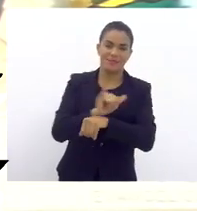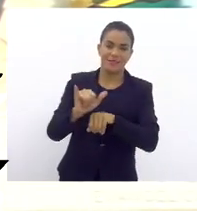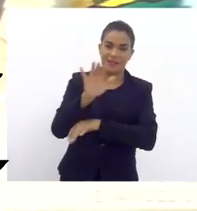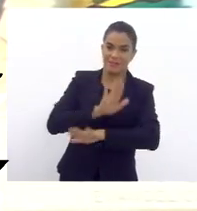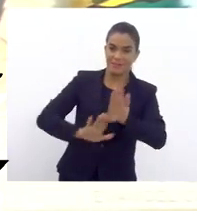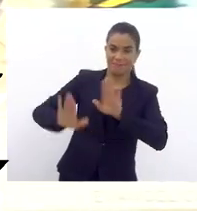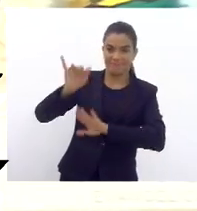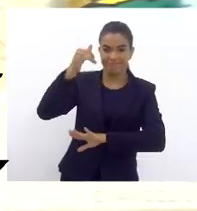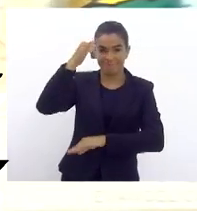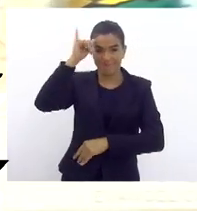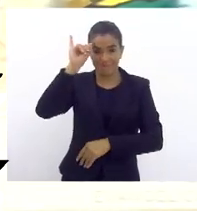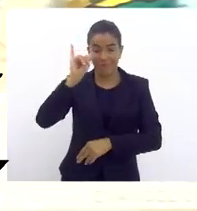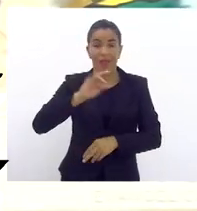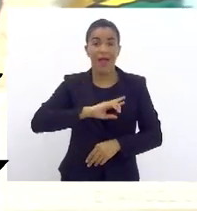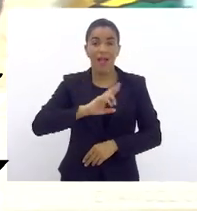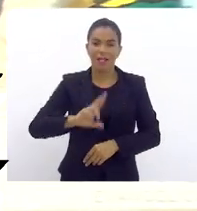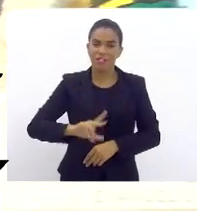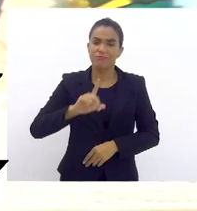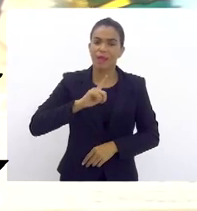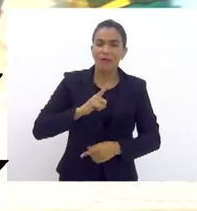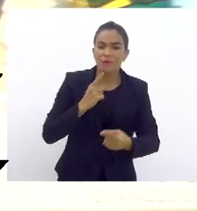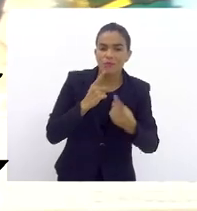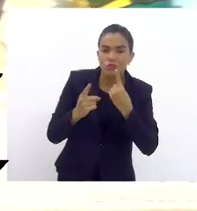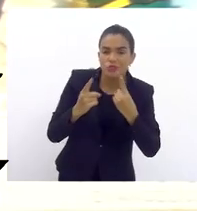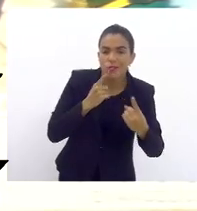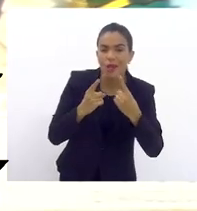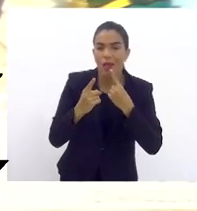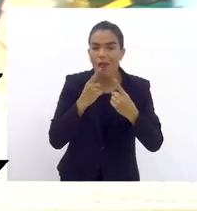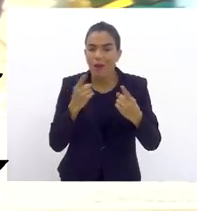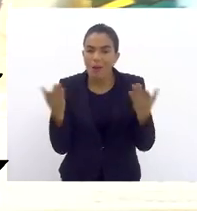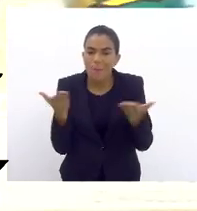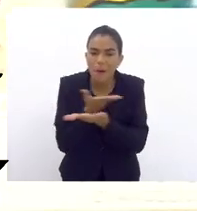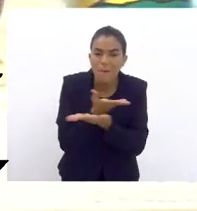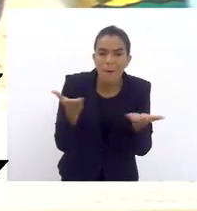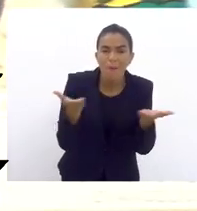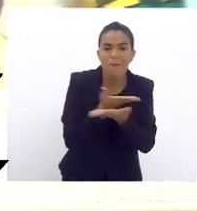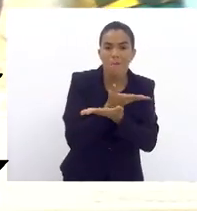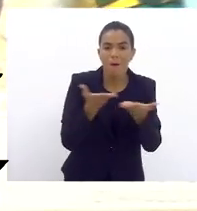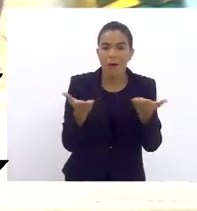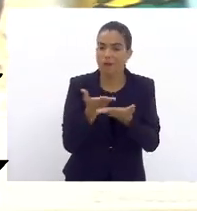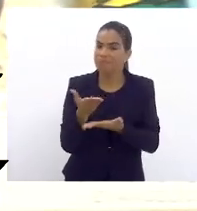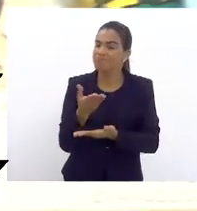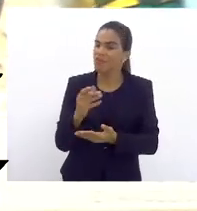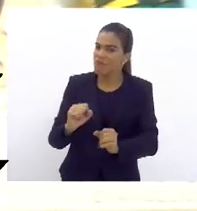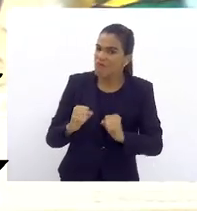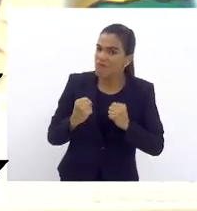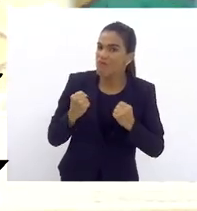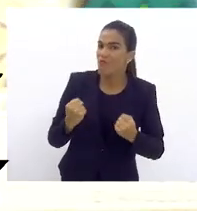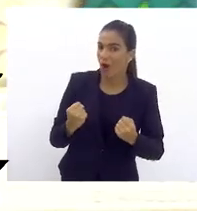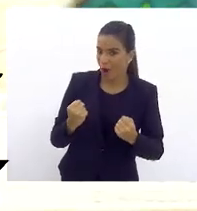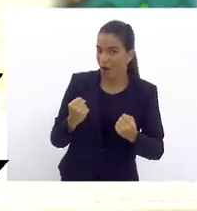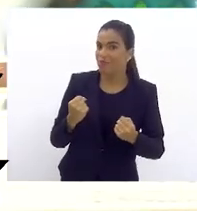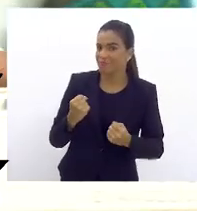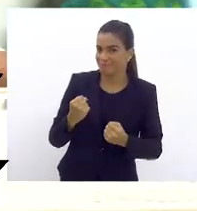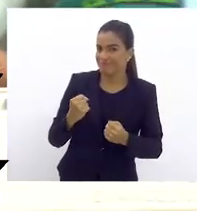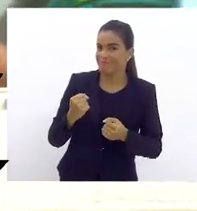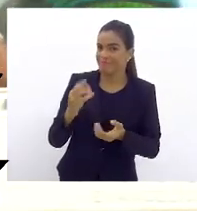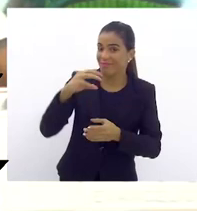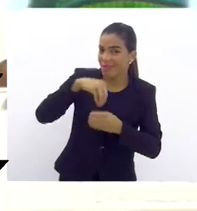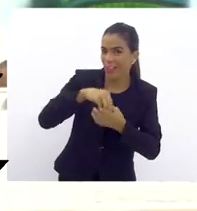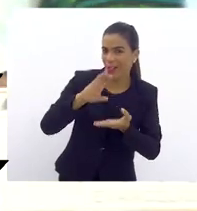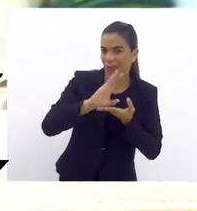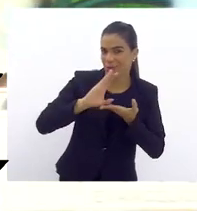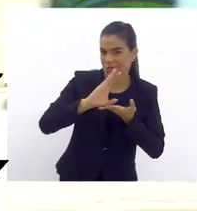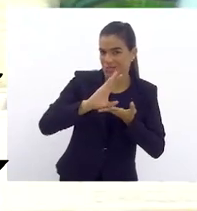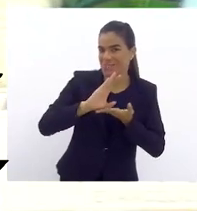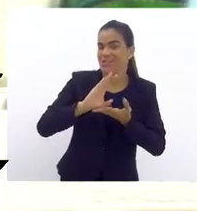as religiões têm esse diálogo essa interface isso dá muito forte dentro de um Conselho Estadual que poderia